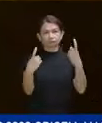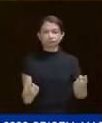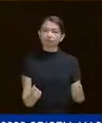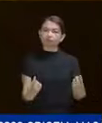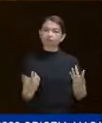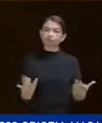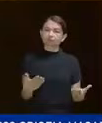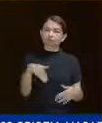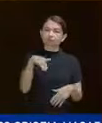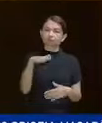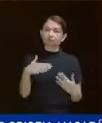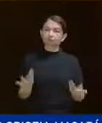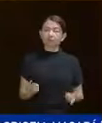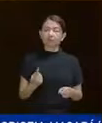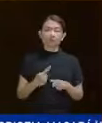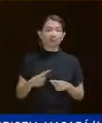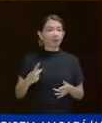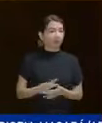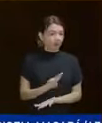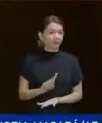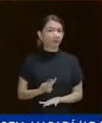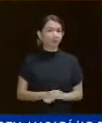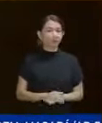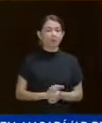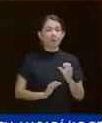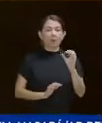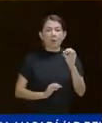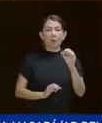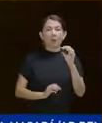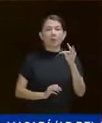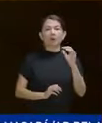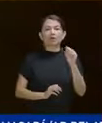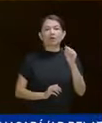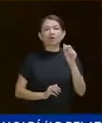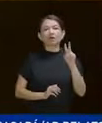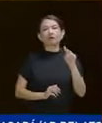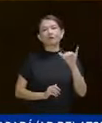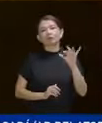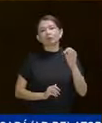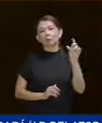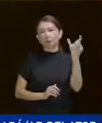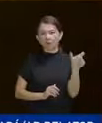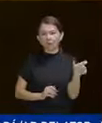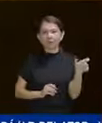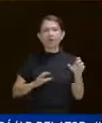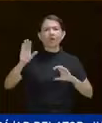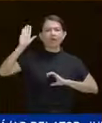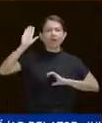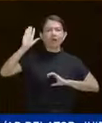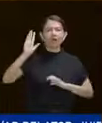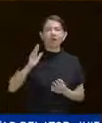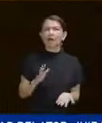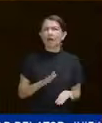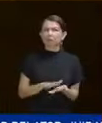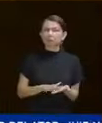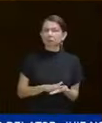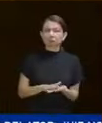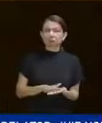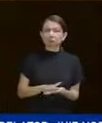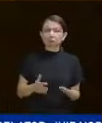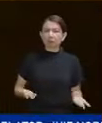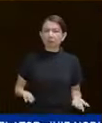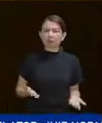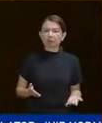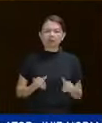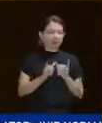que quando houve essa prática, o senhor Otávio Facuri, além de não participar de nenhum momento da campanha, de nenhum